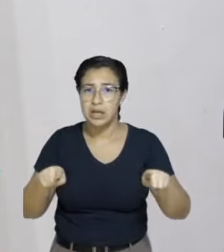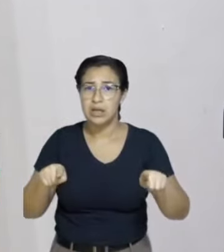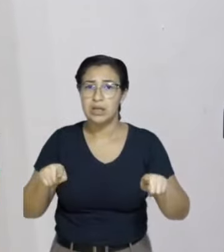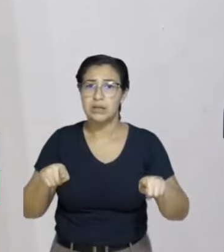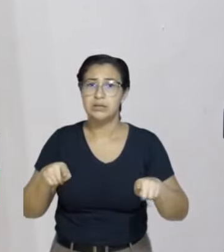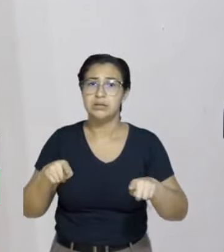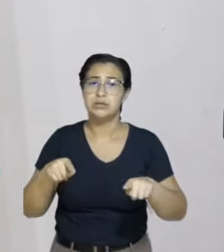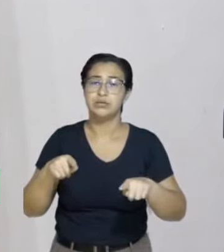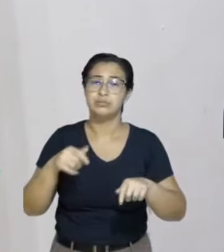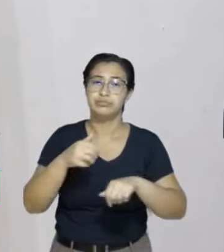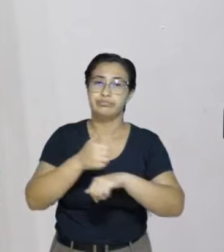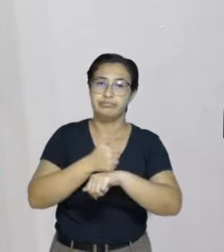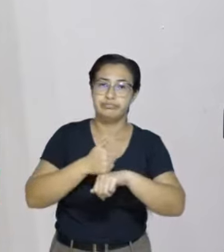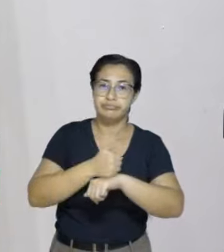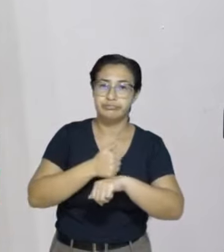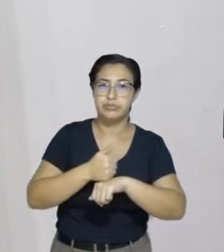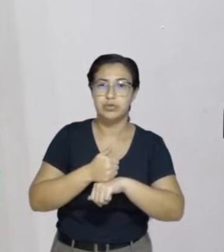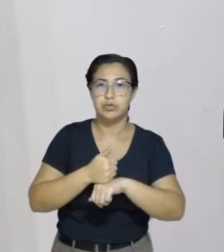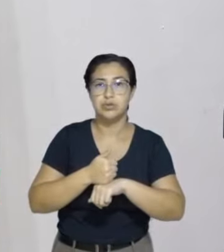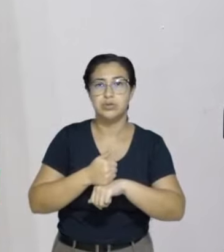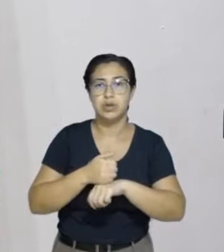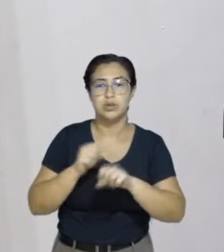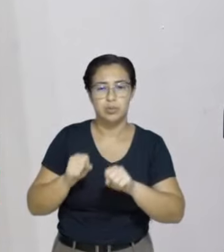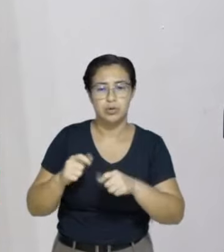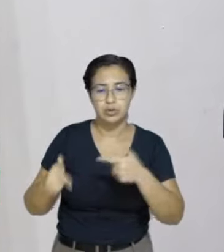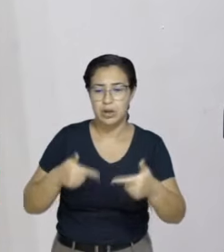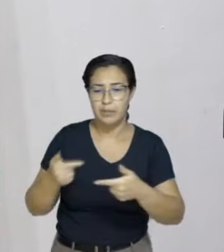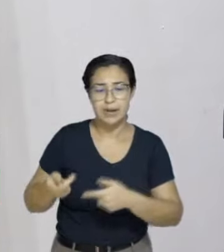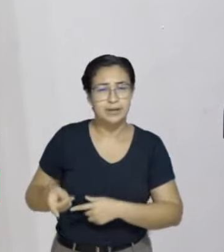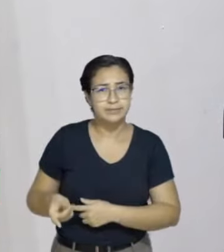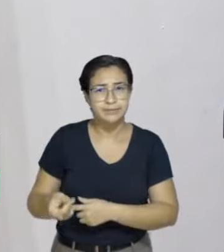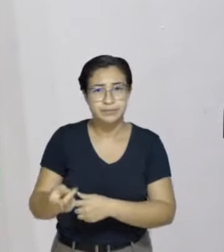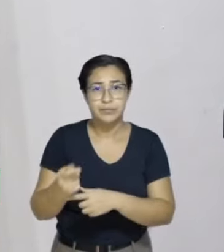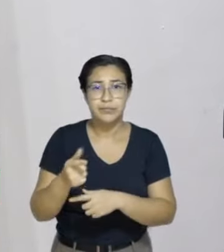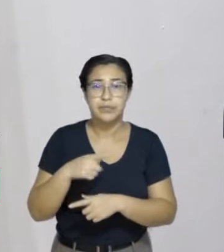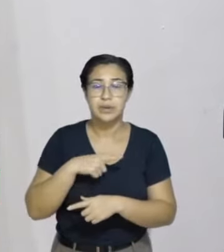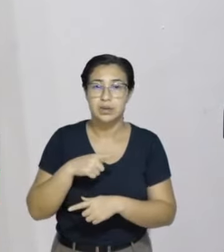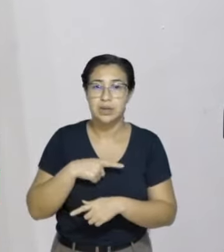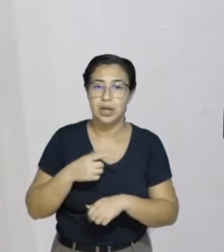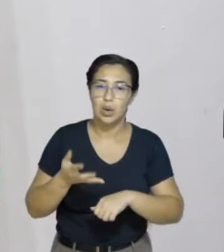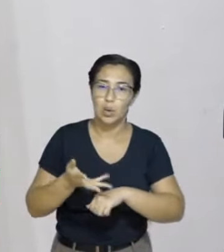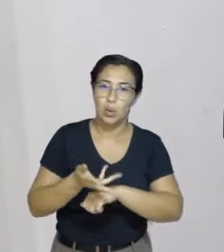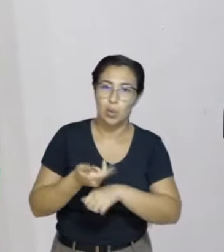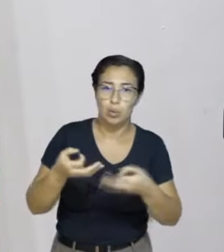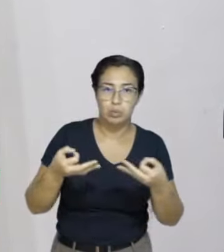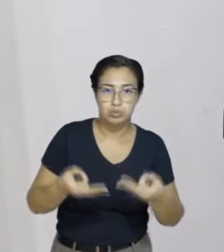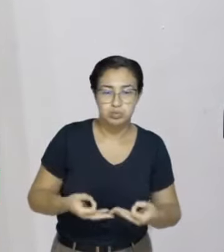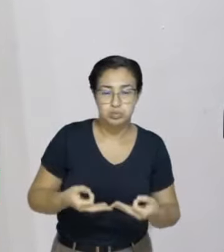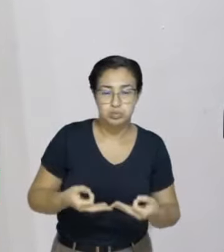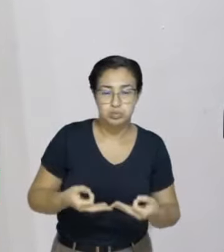efetivos, com a devida capacitação, qualificação e que possam dar continuidade aos serviços que